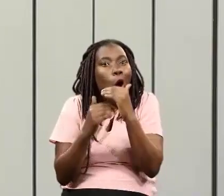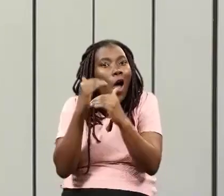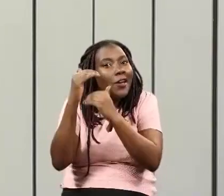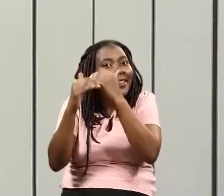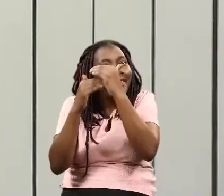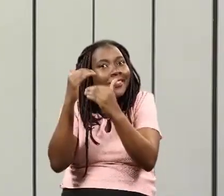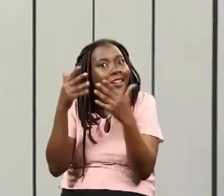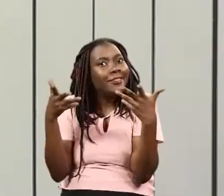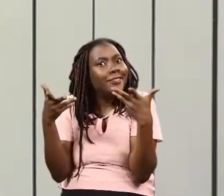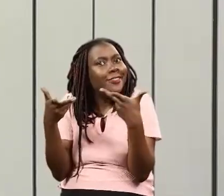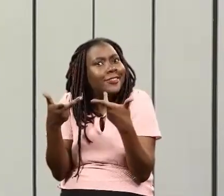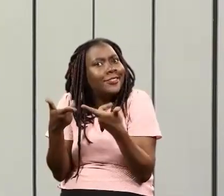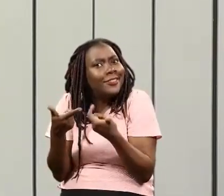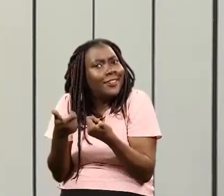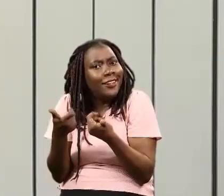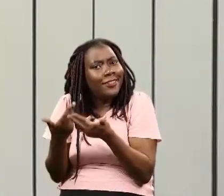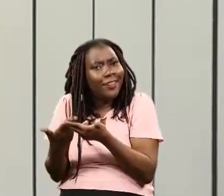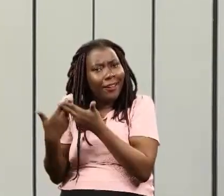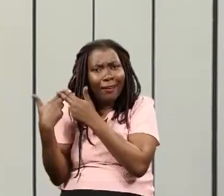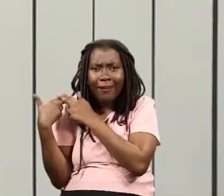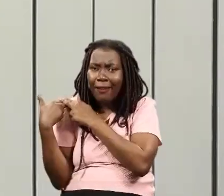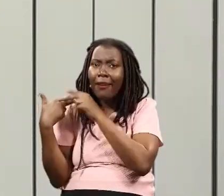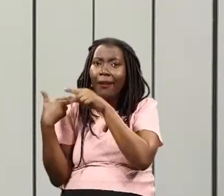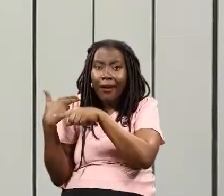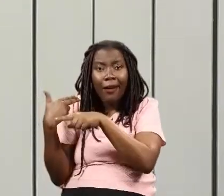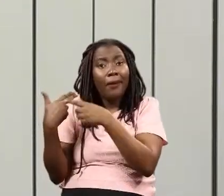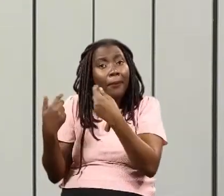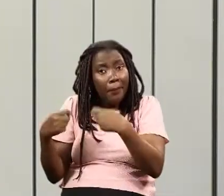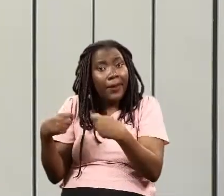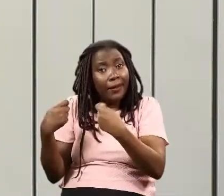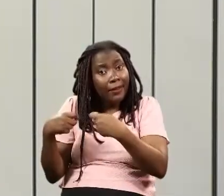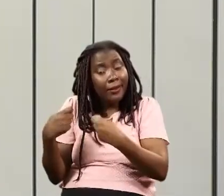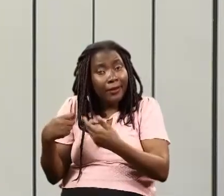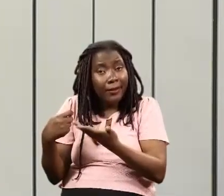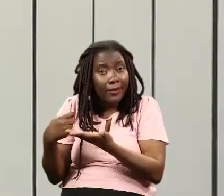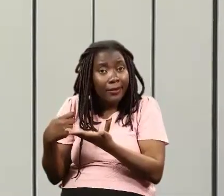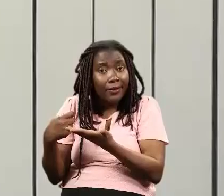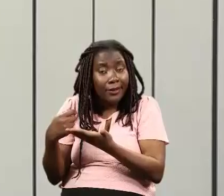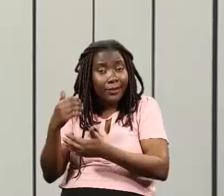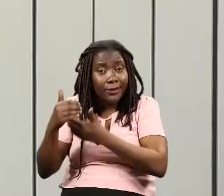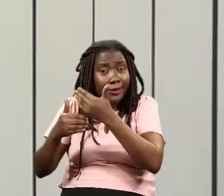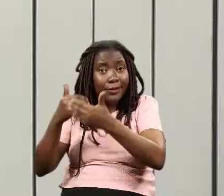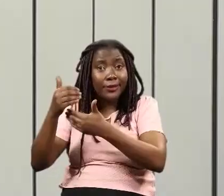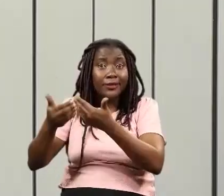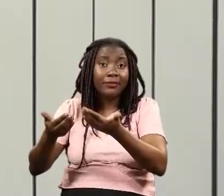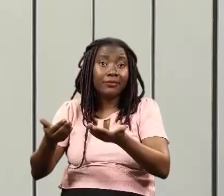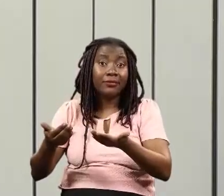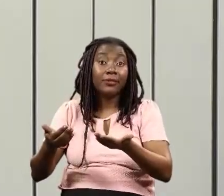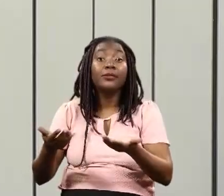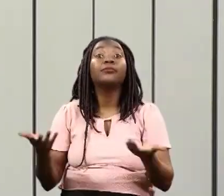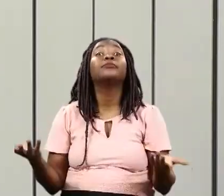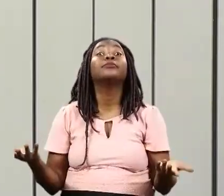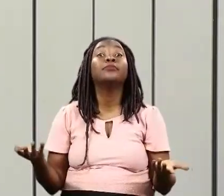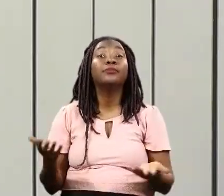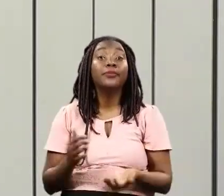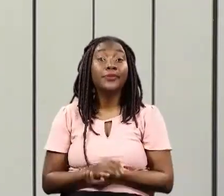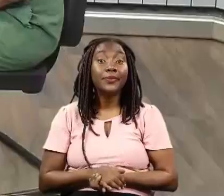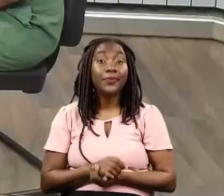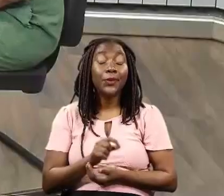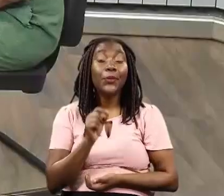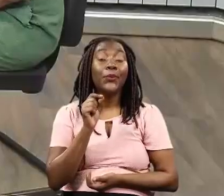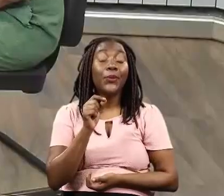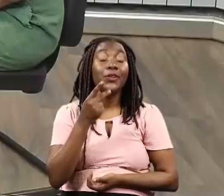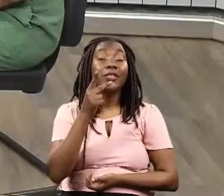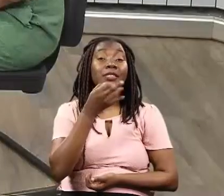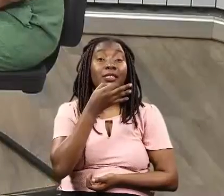com destreza a função com que ela precisava, a função que ela precisava desempenhar. E aí, qual